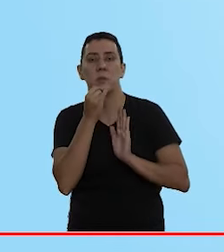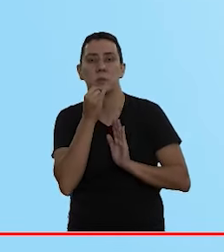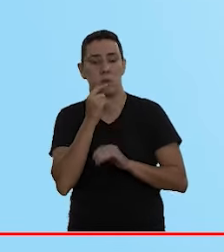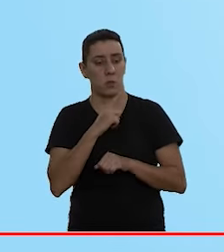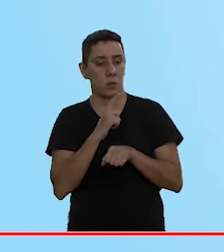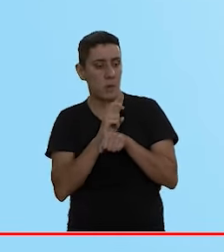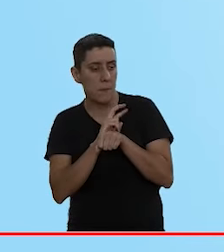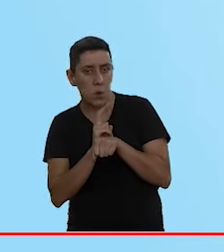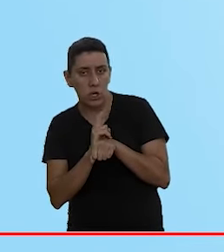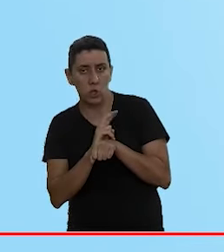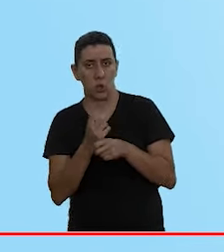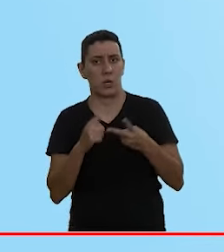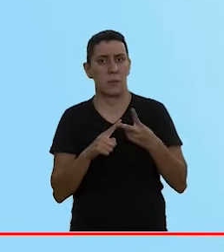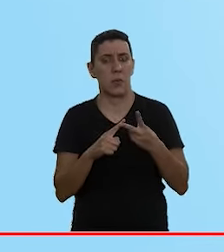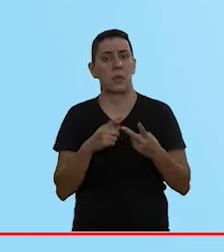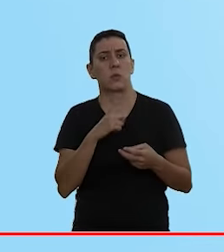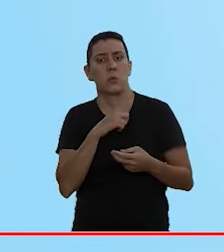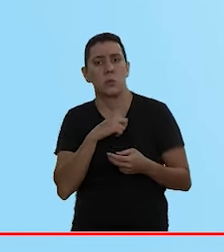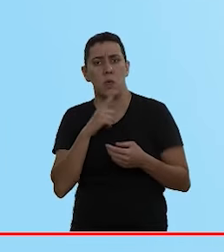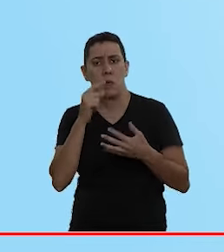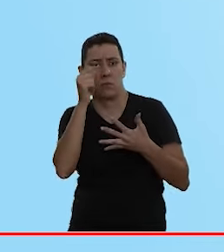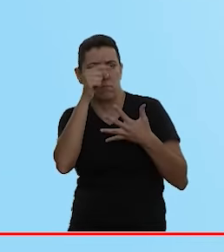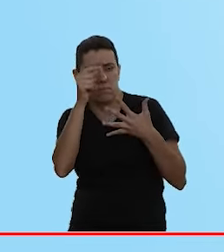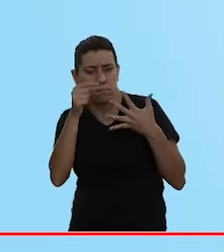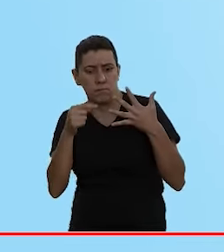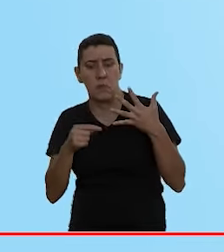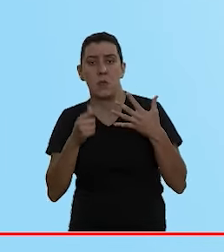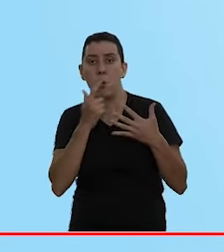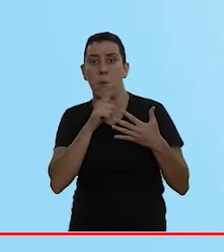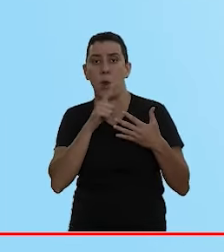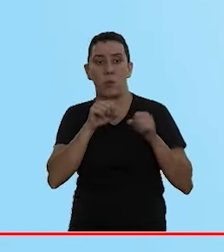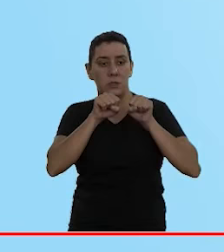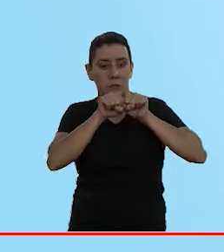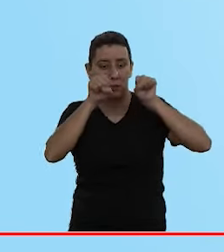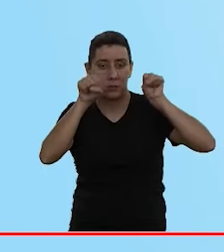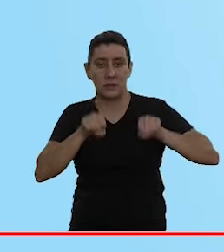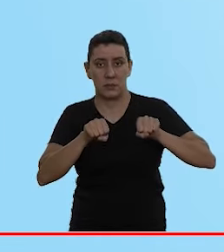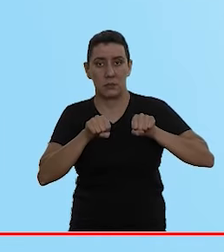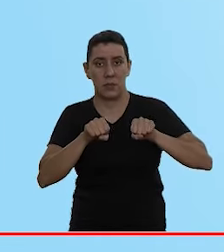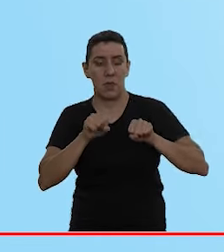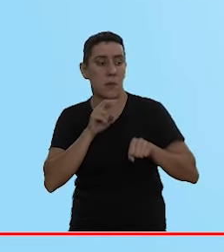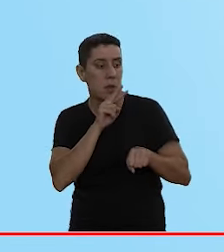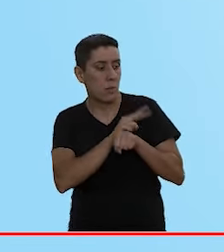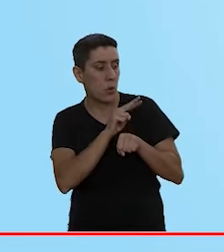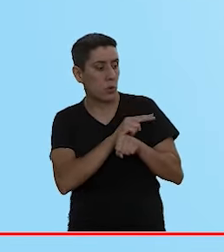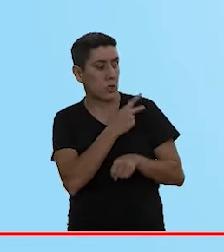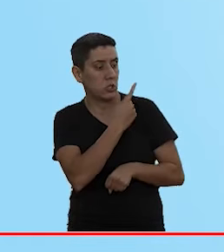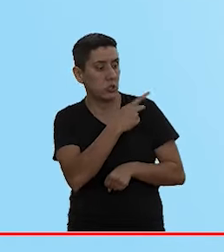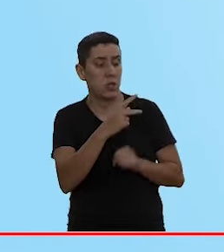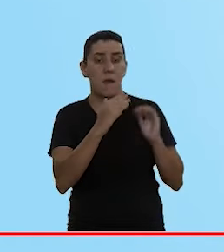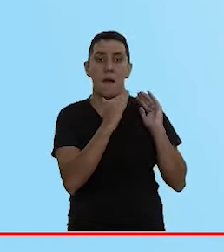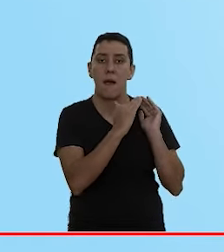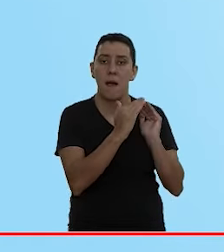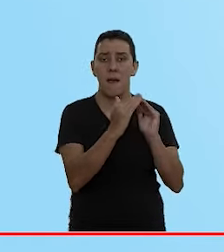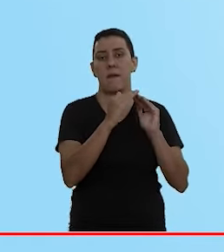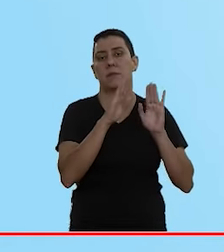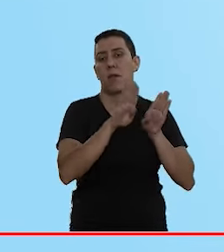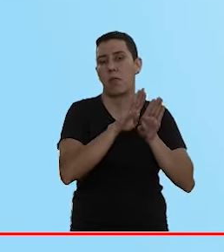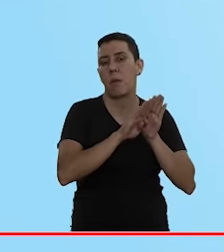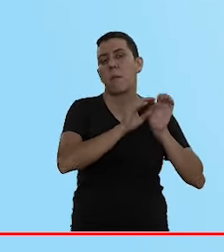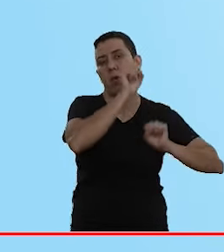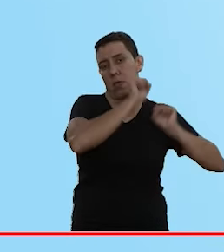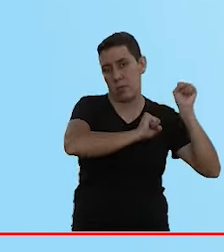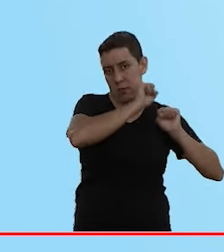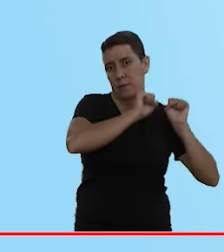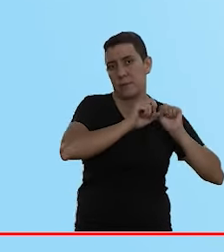uma série de aplicações que vão agregar mais inteligência ao sistema, e também no setor residencial e comercial também. Então o sistema como um